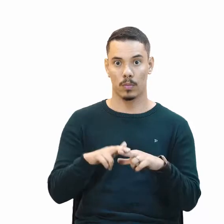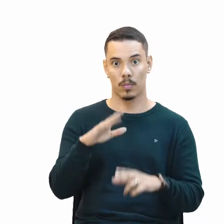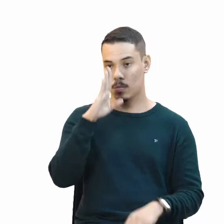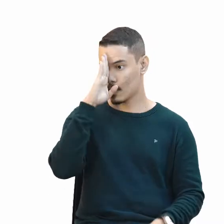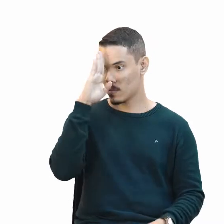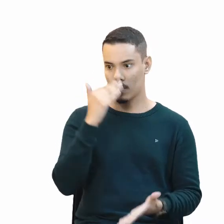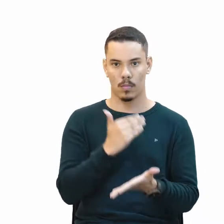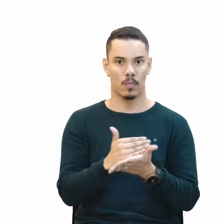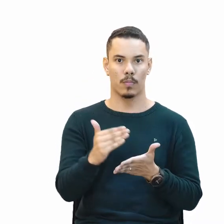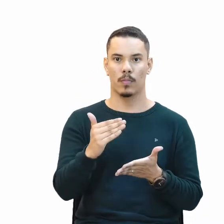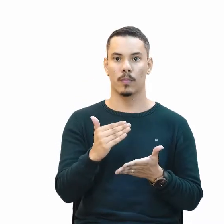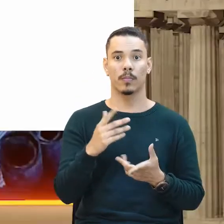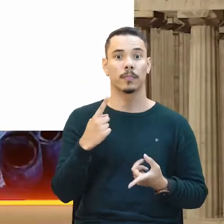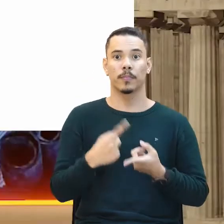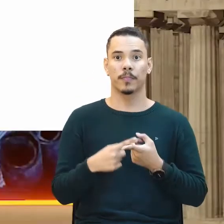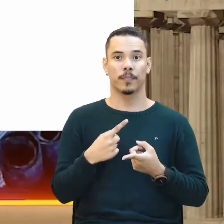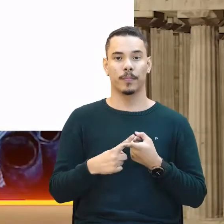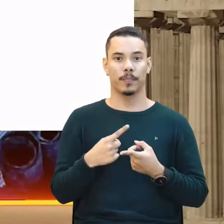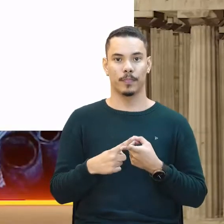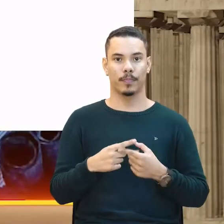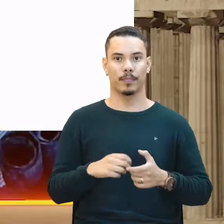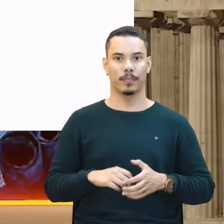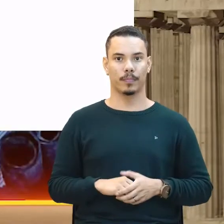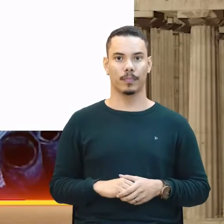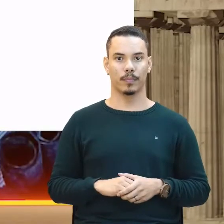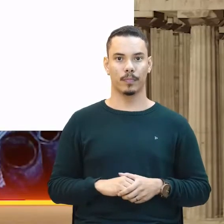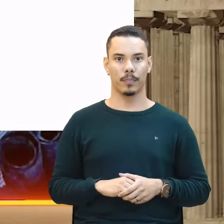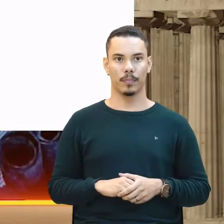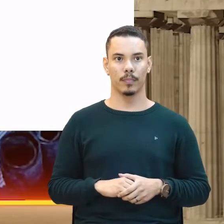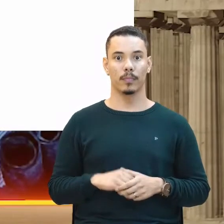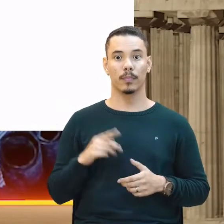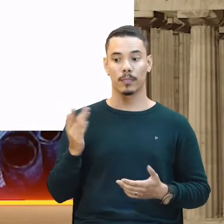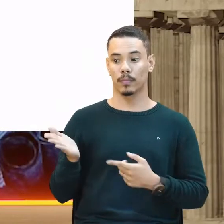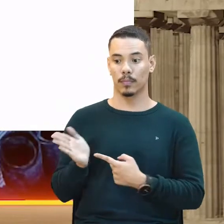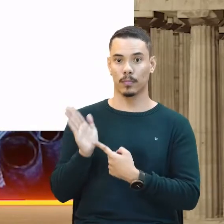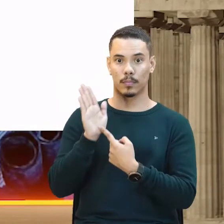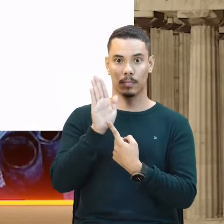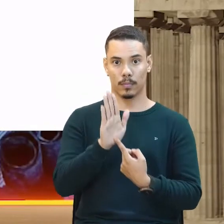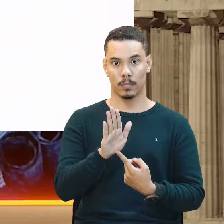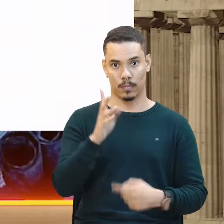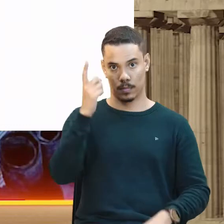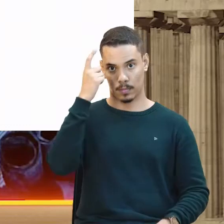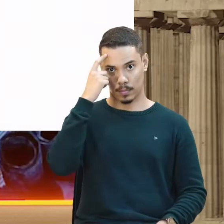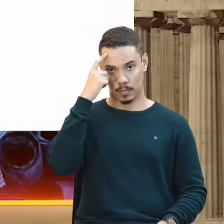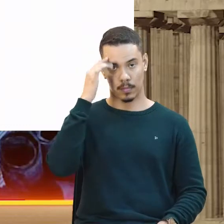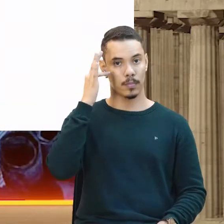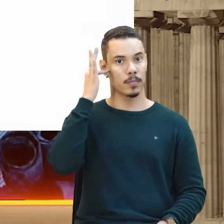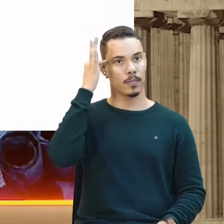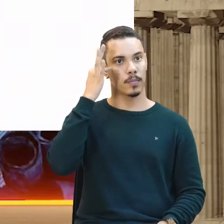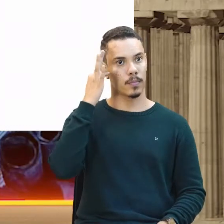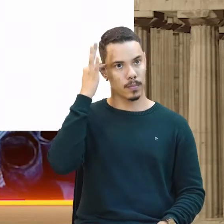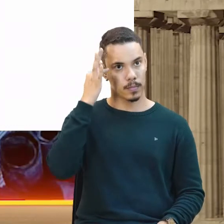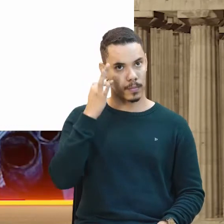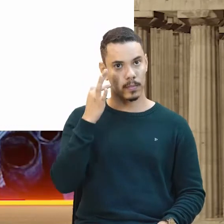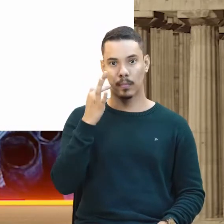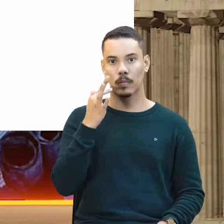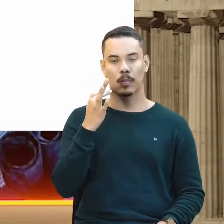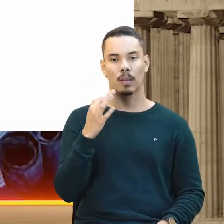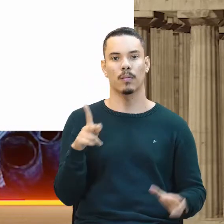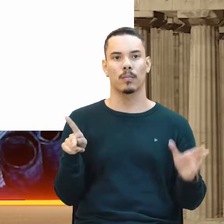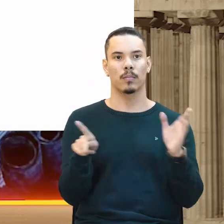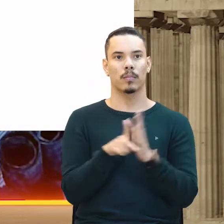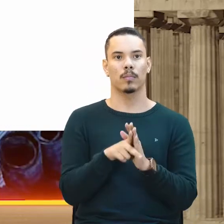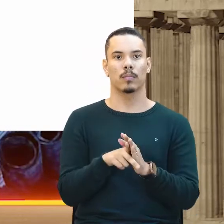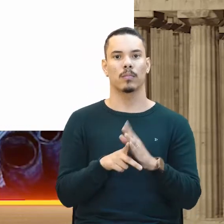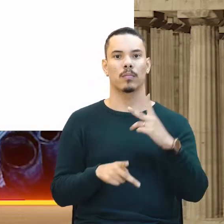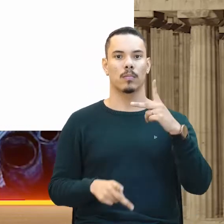porque é onde eles trazem o pensamento dos filósofos, que era considerado um pensamento